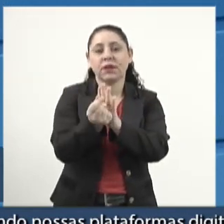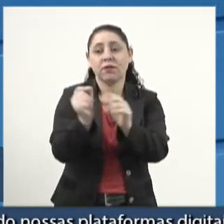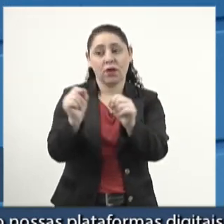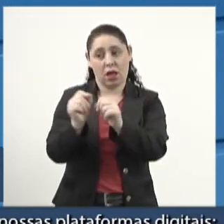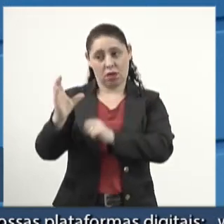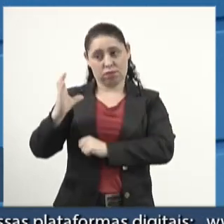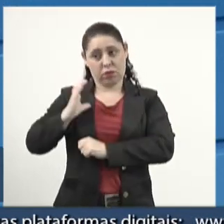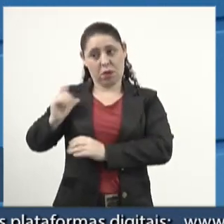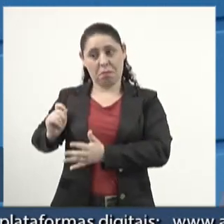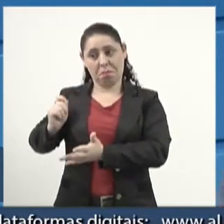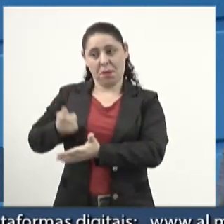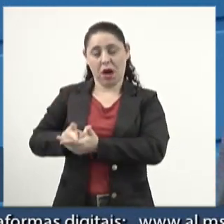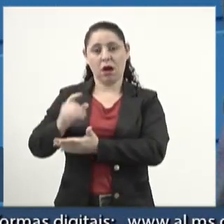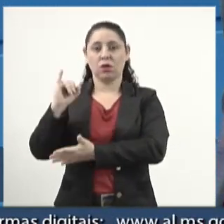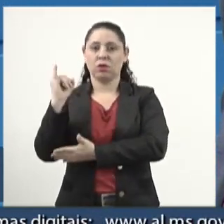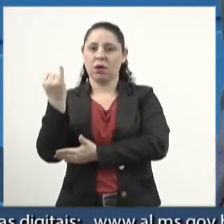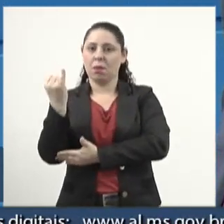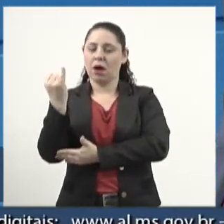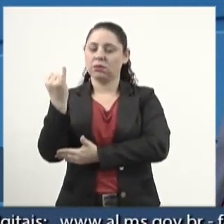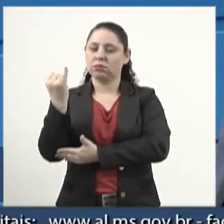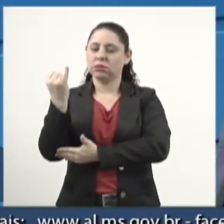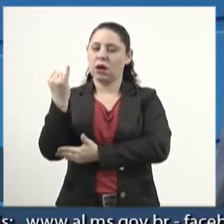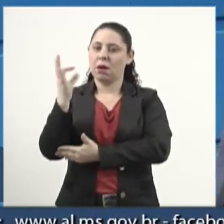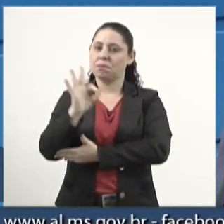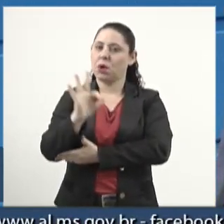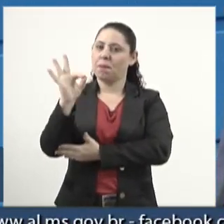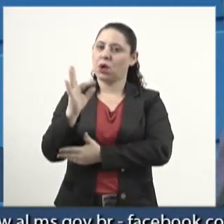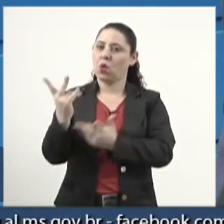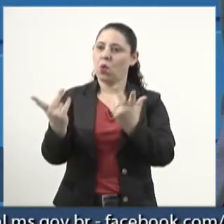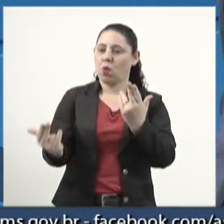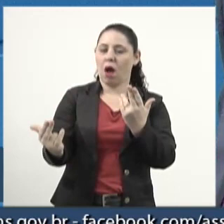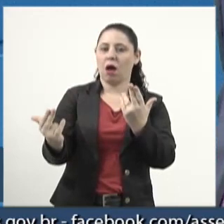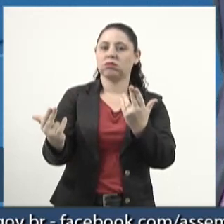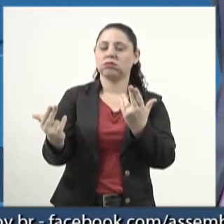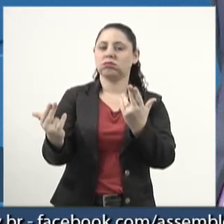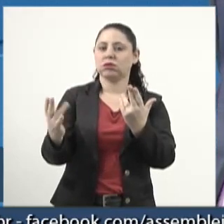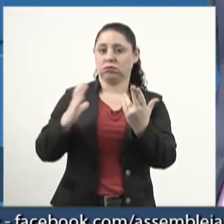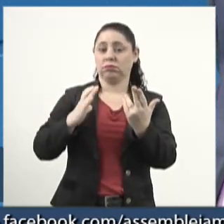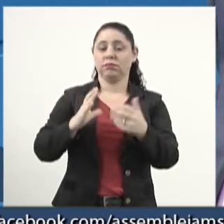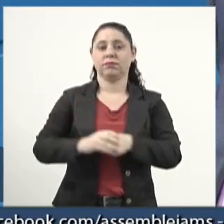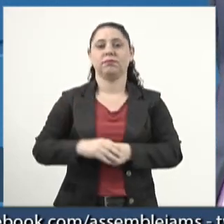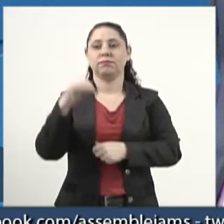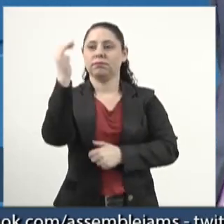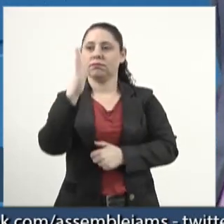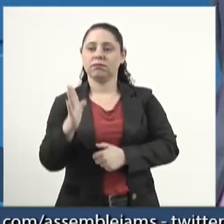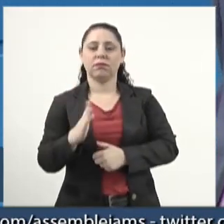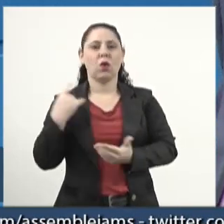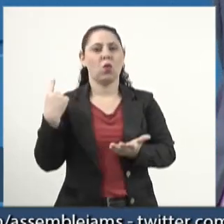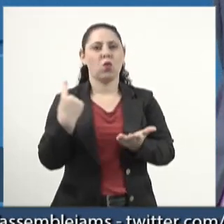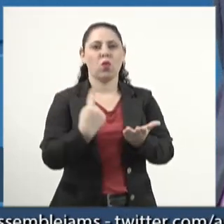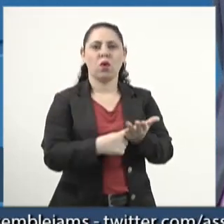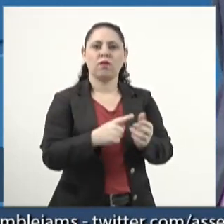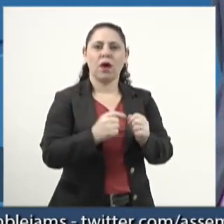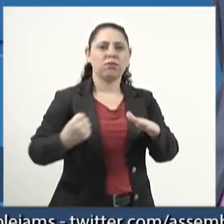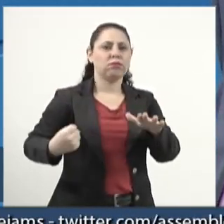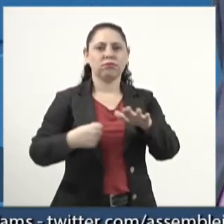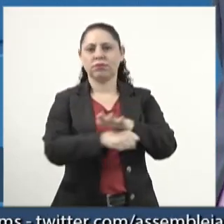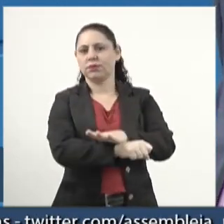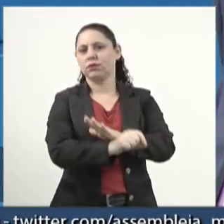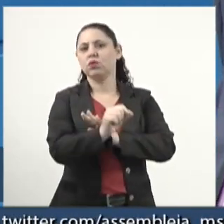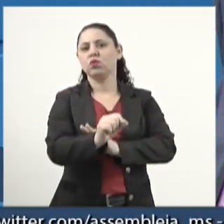ricos pagar impostos proporcionais ao seu patrimônio. No Brasil, estamos comprometidos a